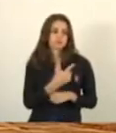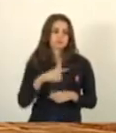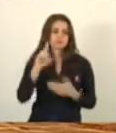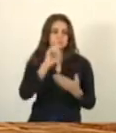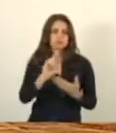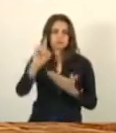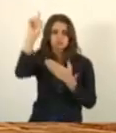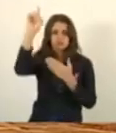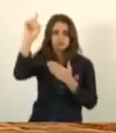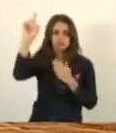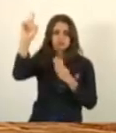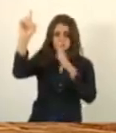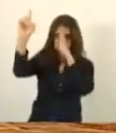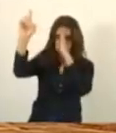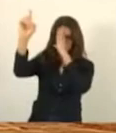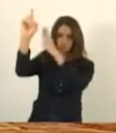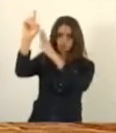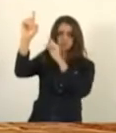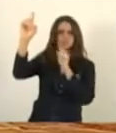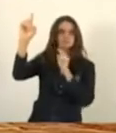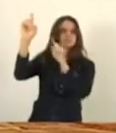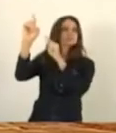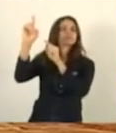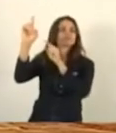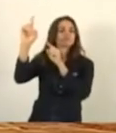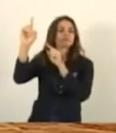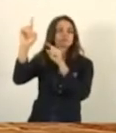Deus a seguir,